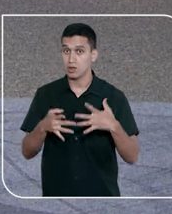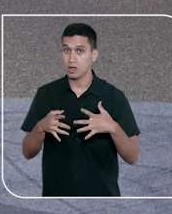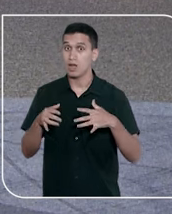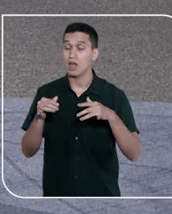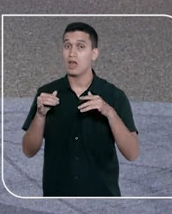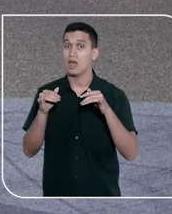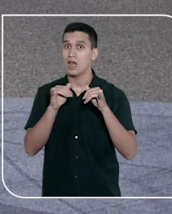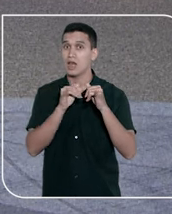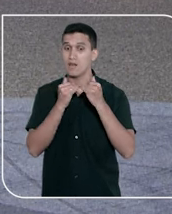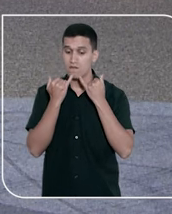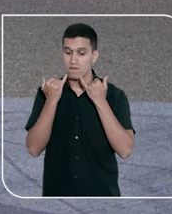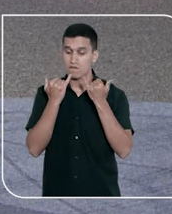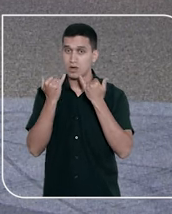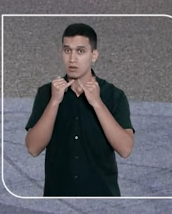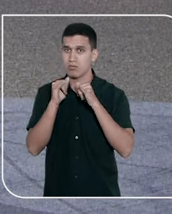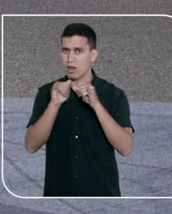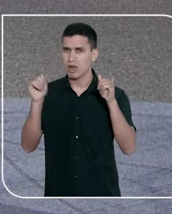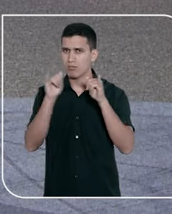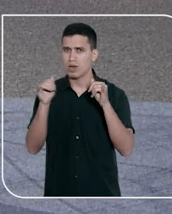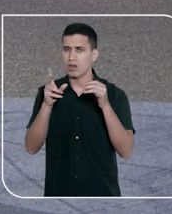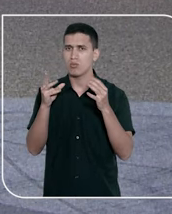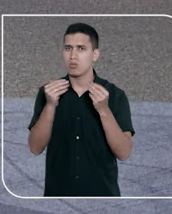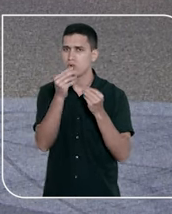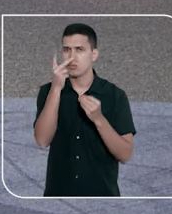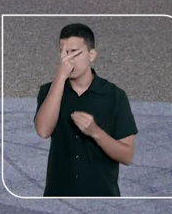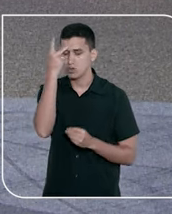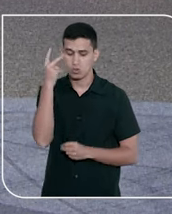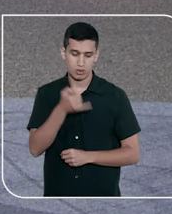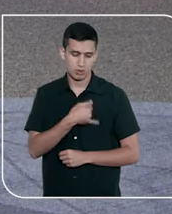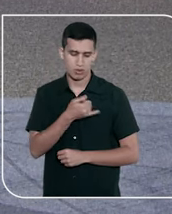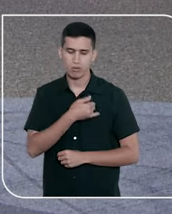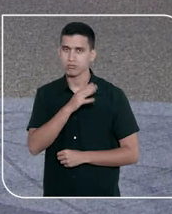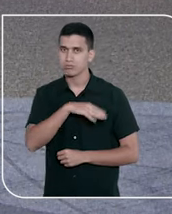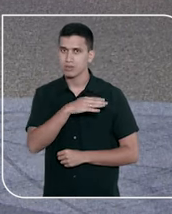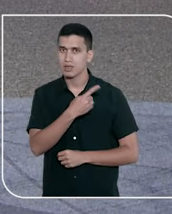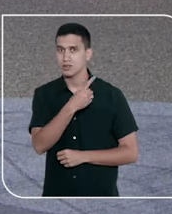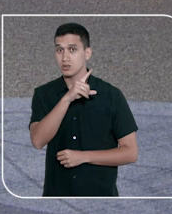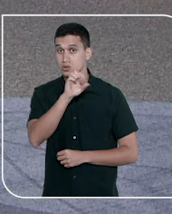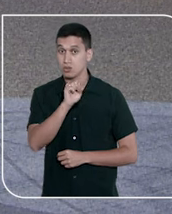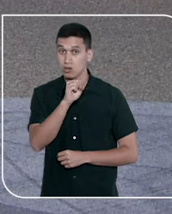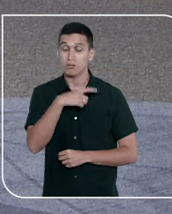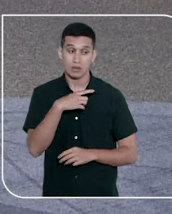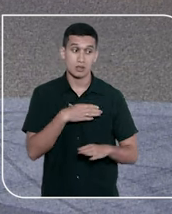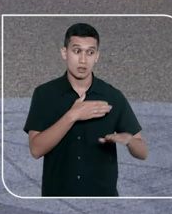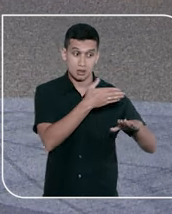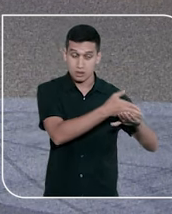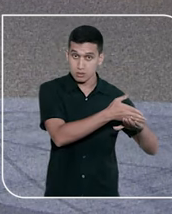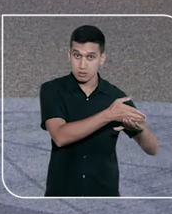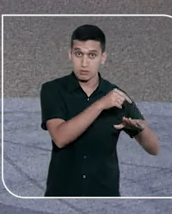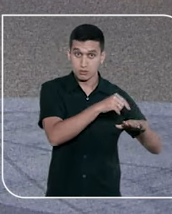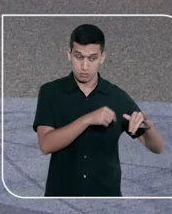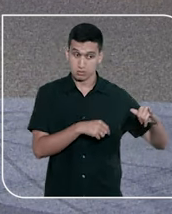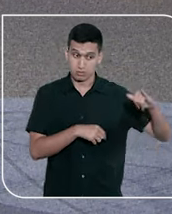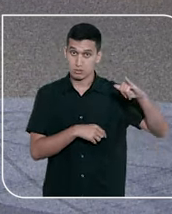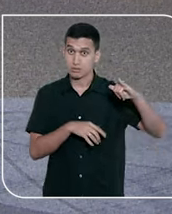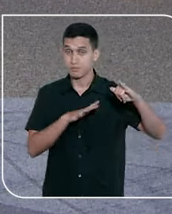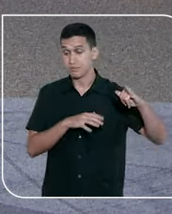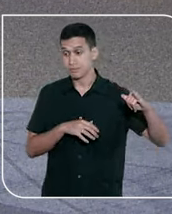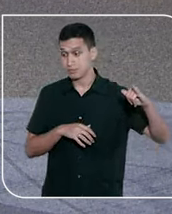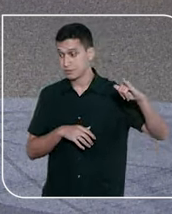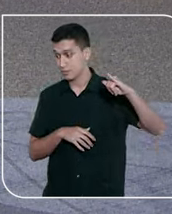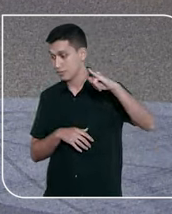menores de idade que viajaram desacompanhados em transporte aéreo, mas que desembarcaram em cidade diferente,